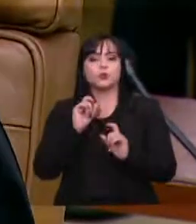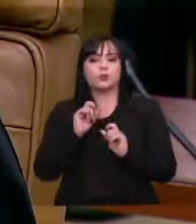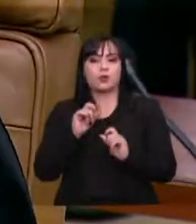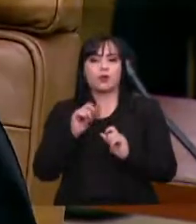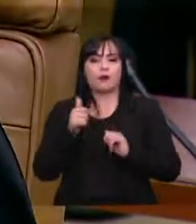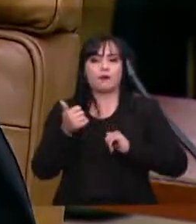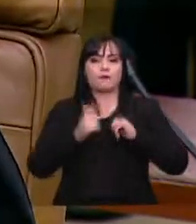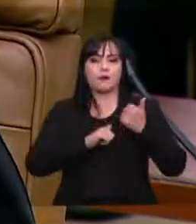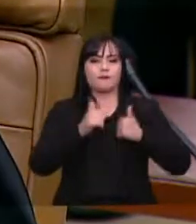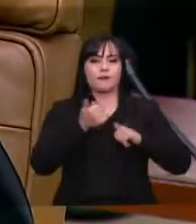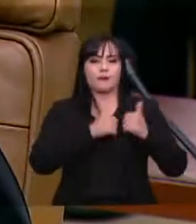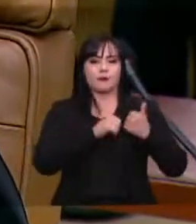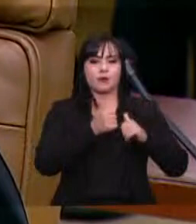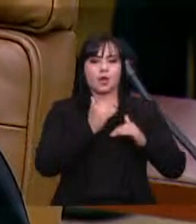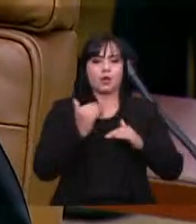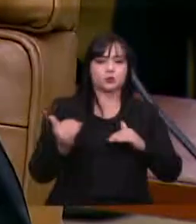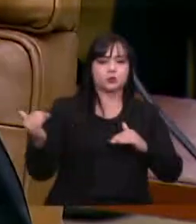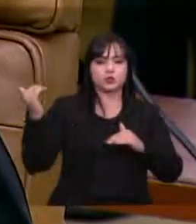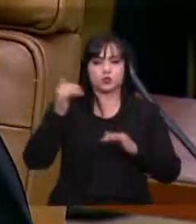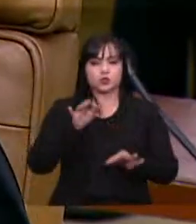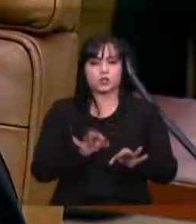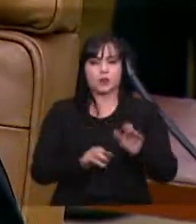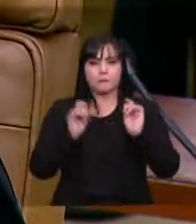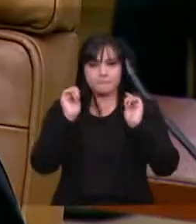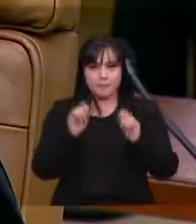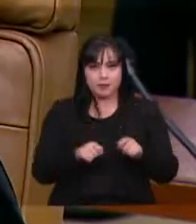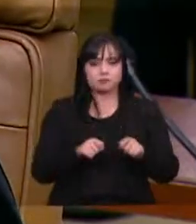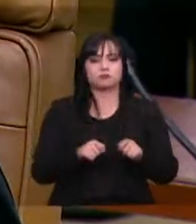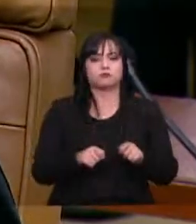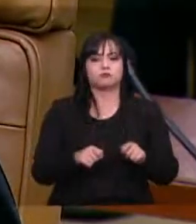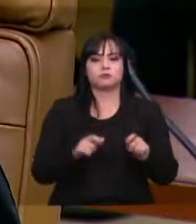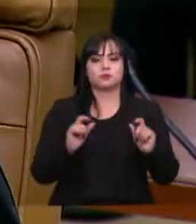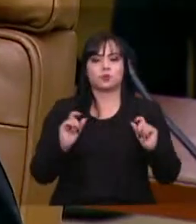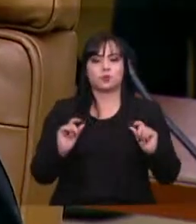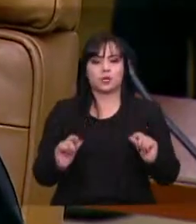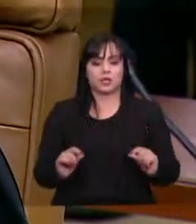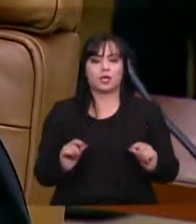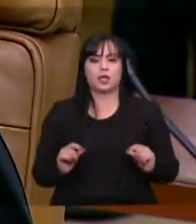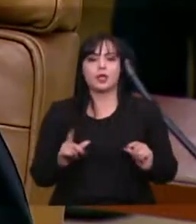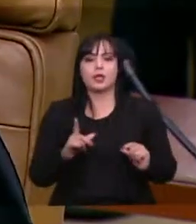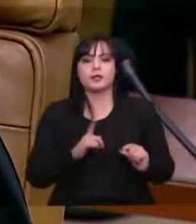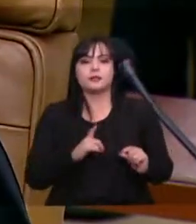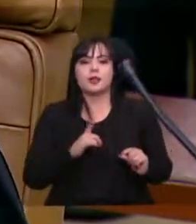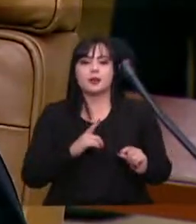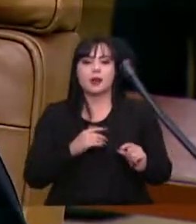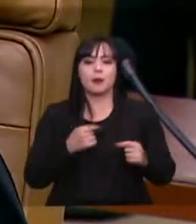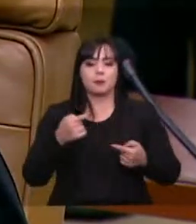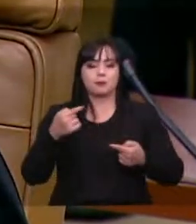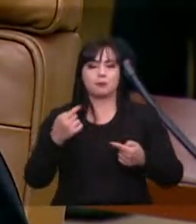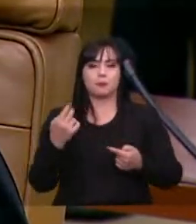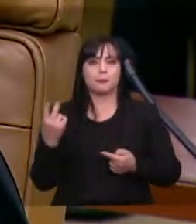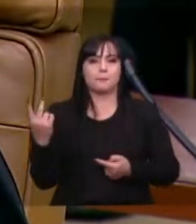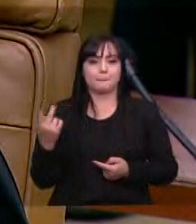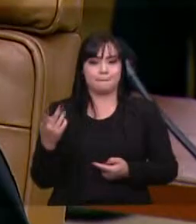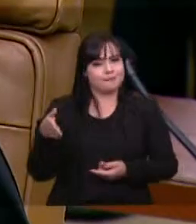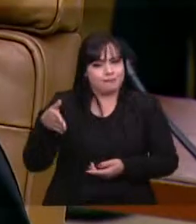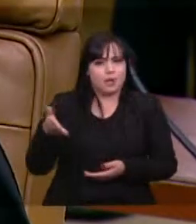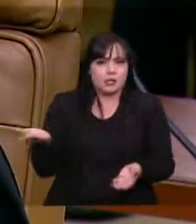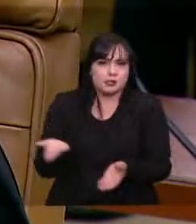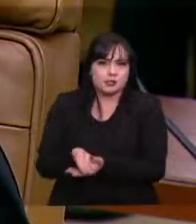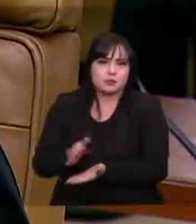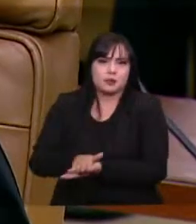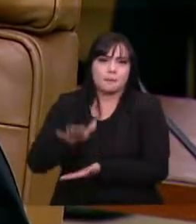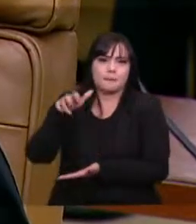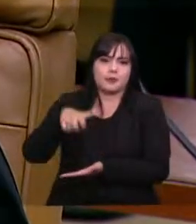apuração pela autoridade judiciária competente Aonde se encontra na respectiva ação penal